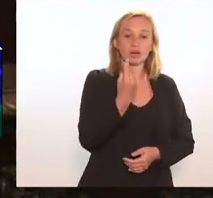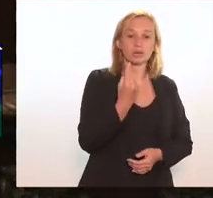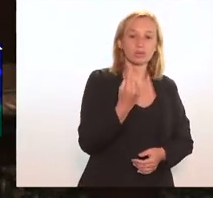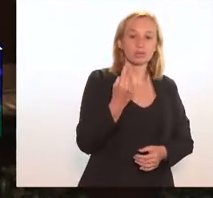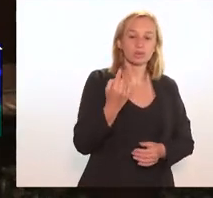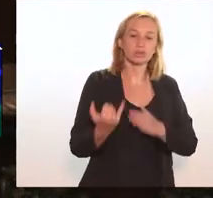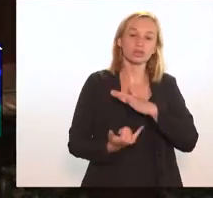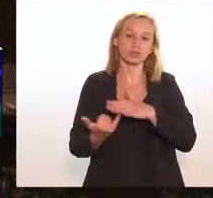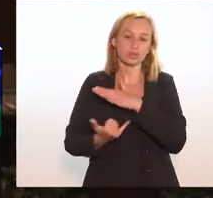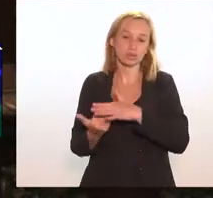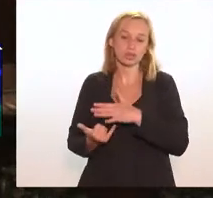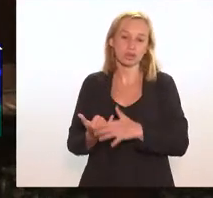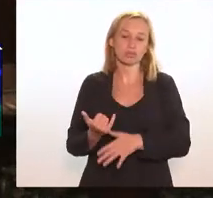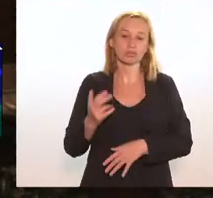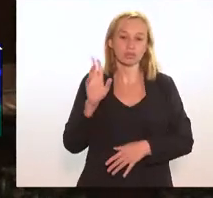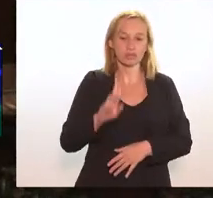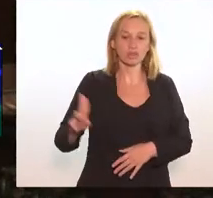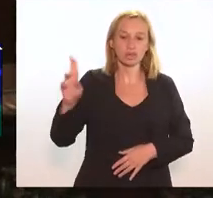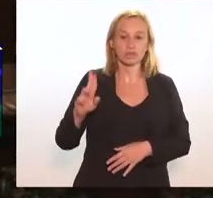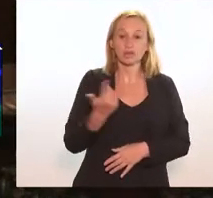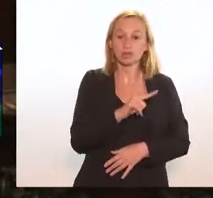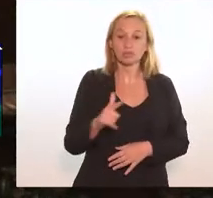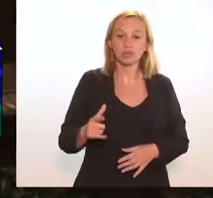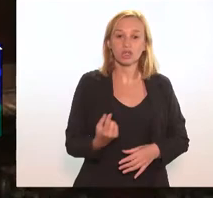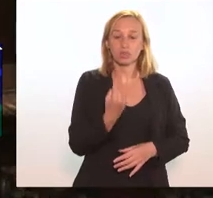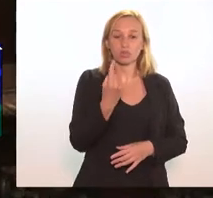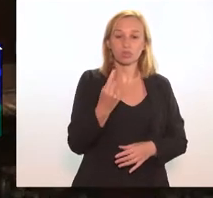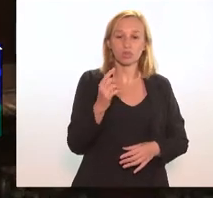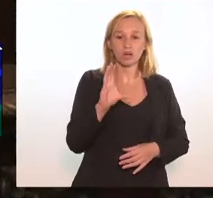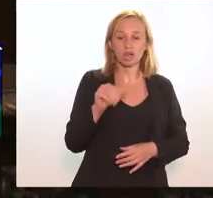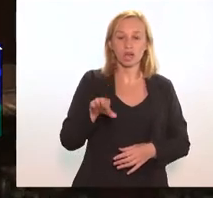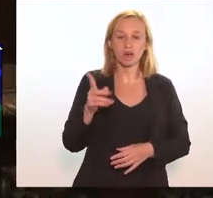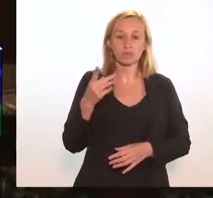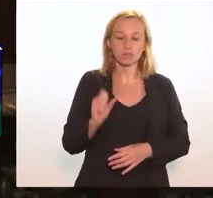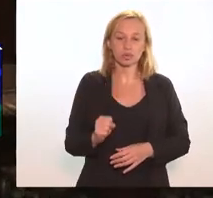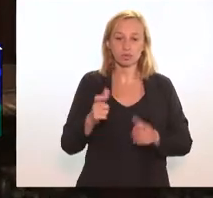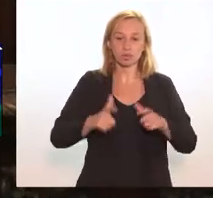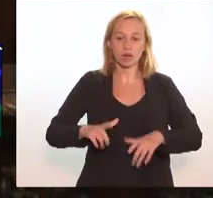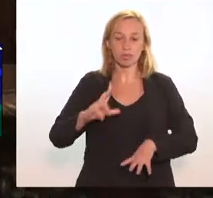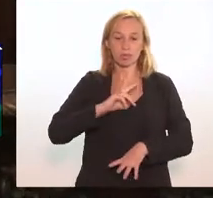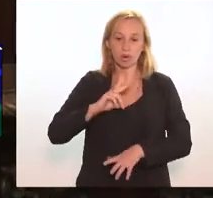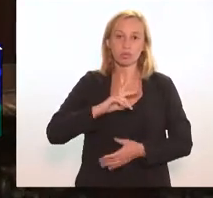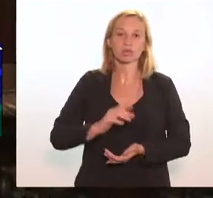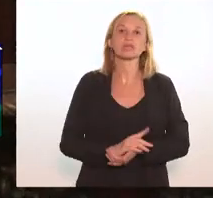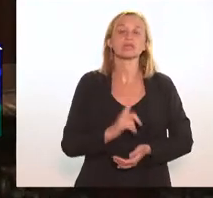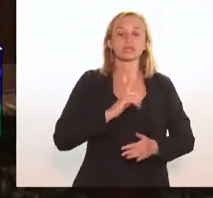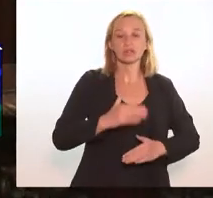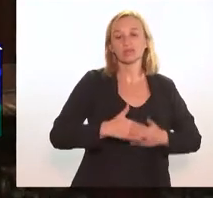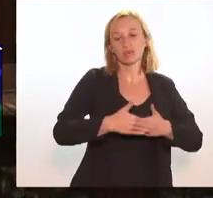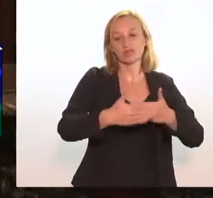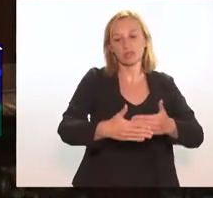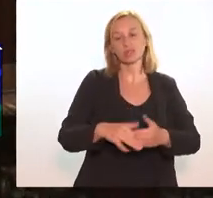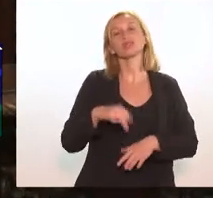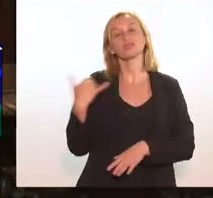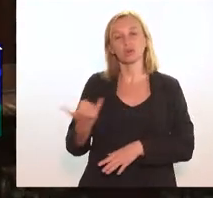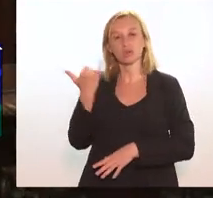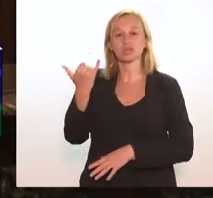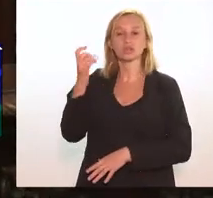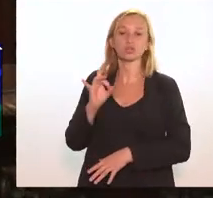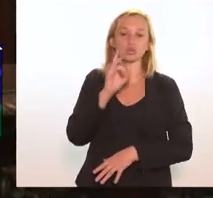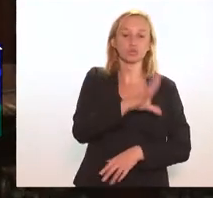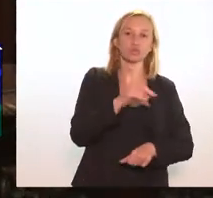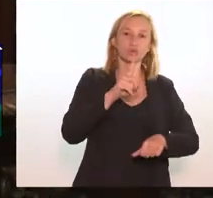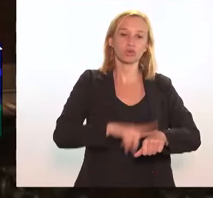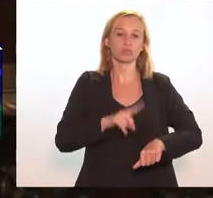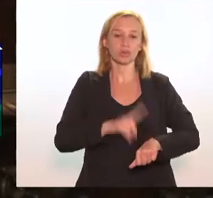instituição universitária que não tem um campus, não tem uma sede própria. Houve avanços importantes no último